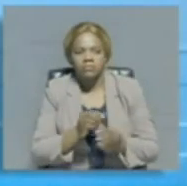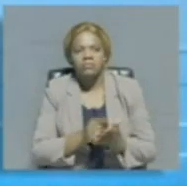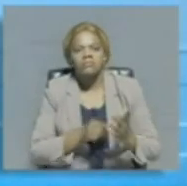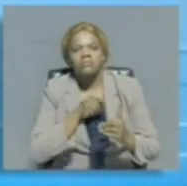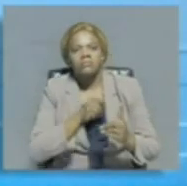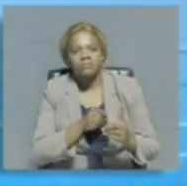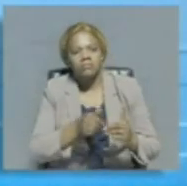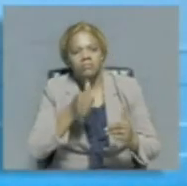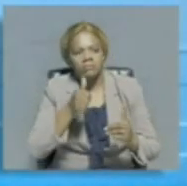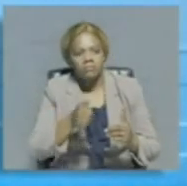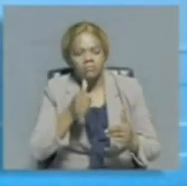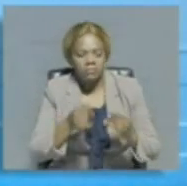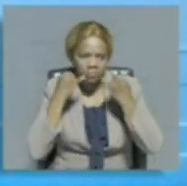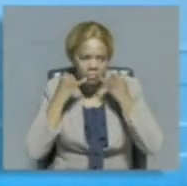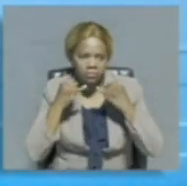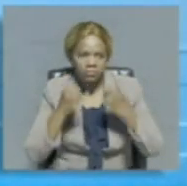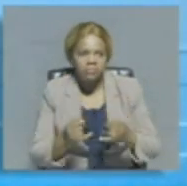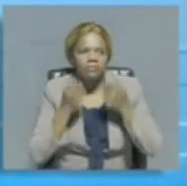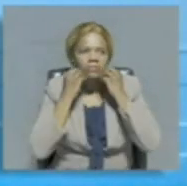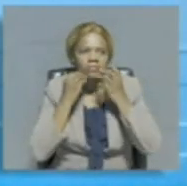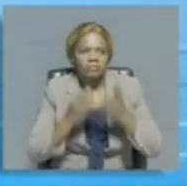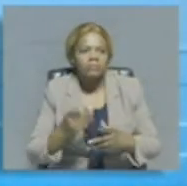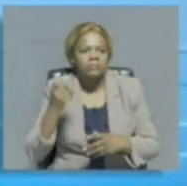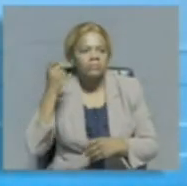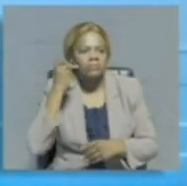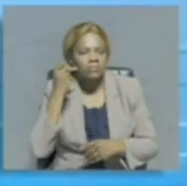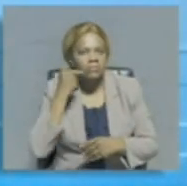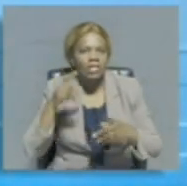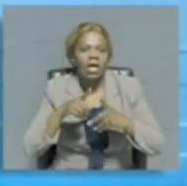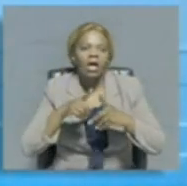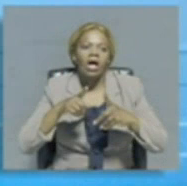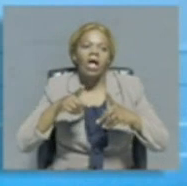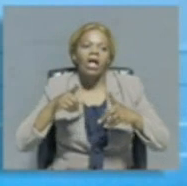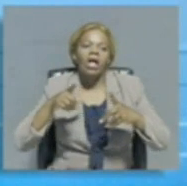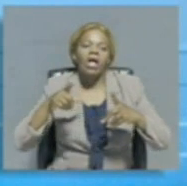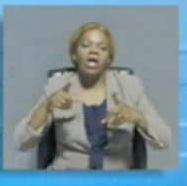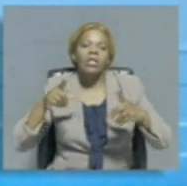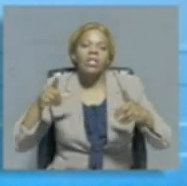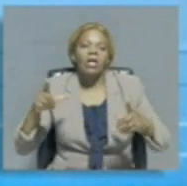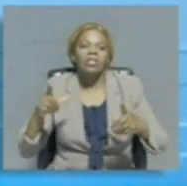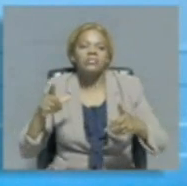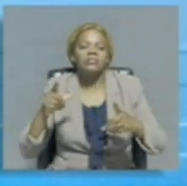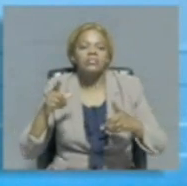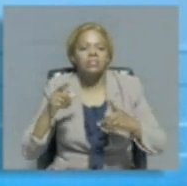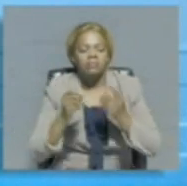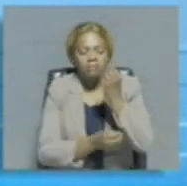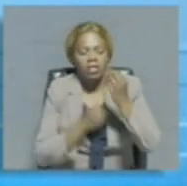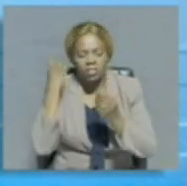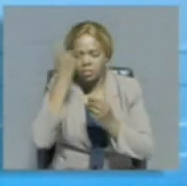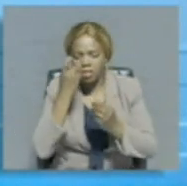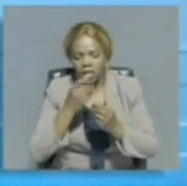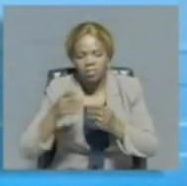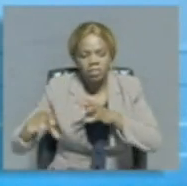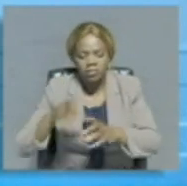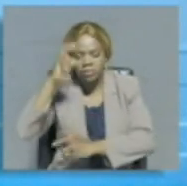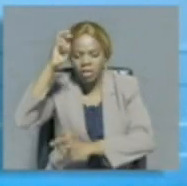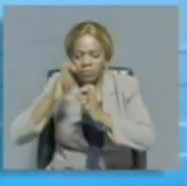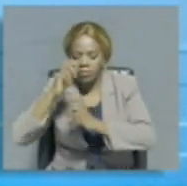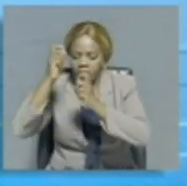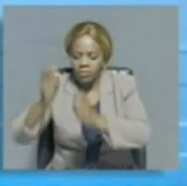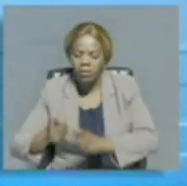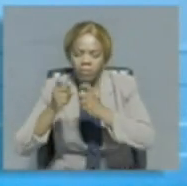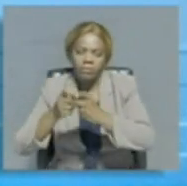Paulino, de uma boa notícia, Angola é o maior produtor africano de banana e